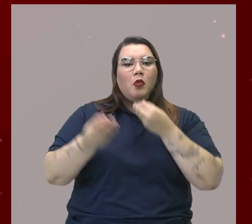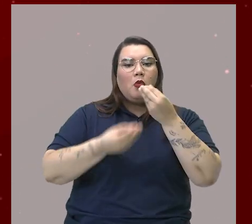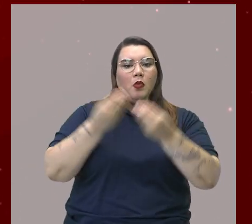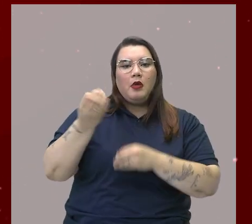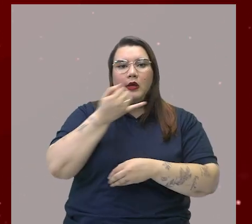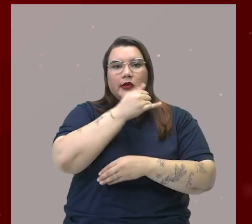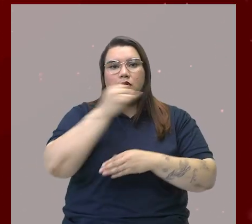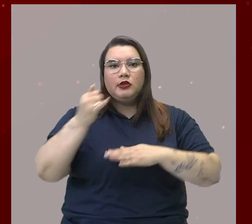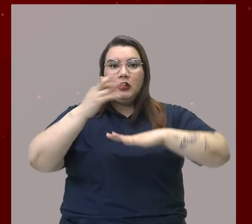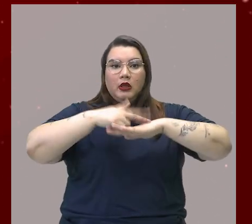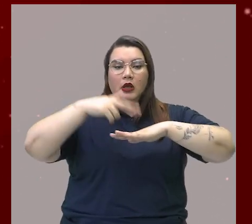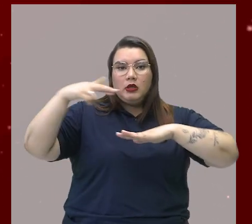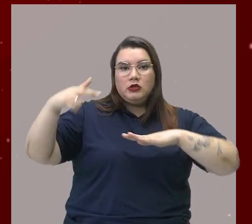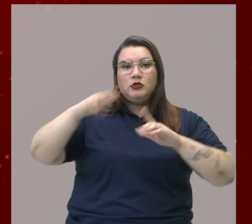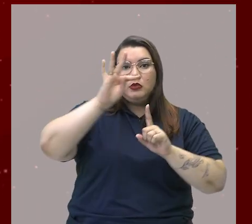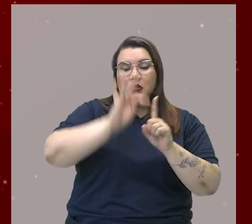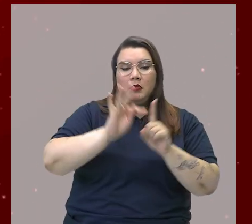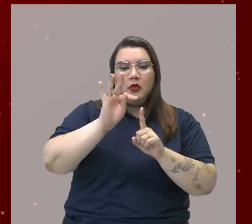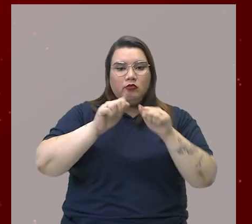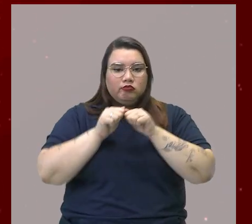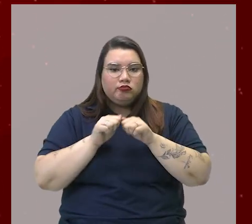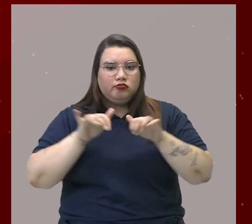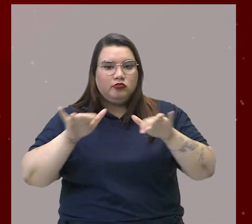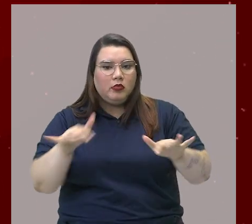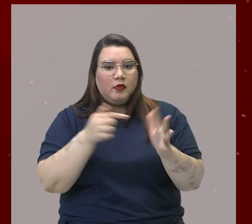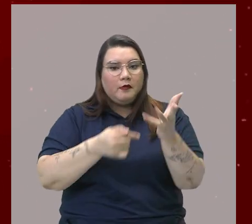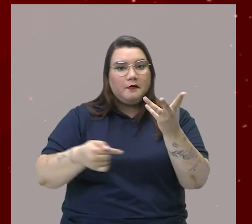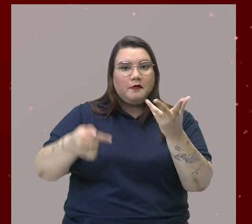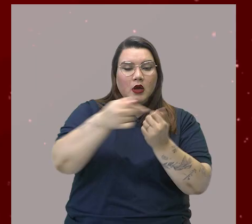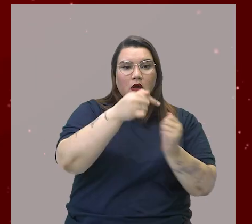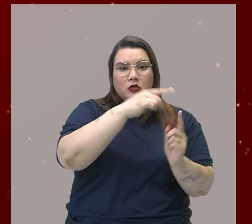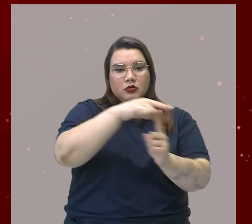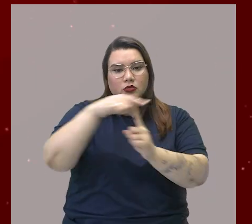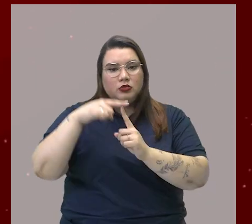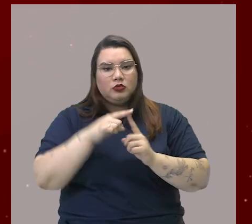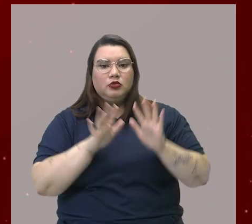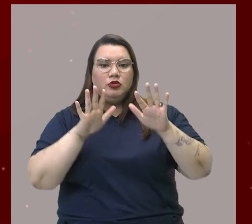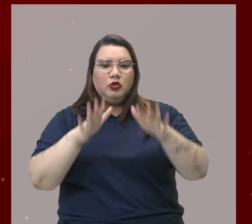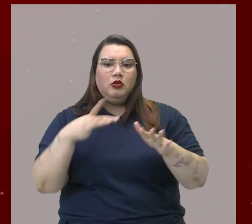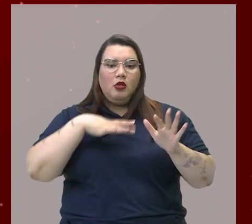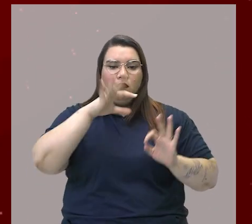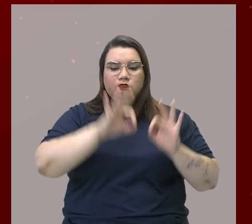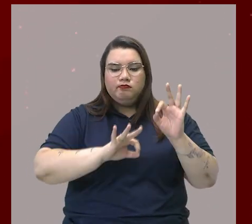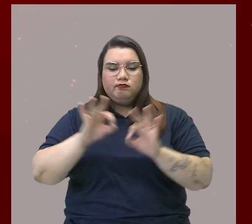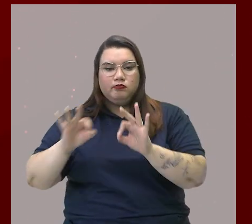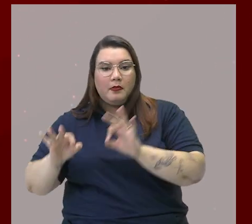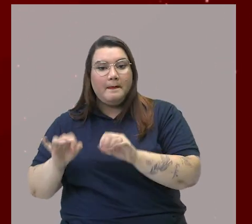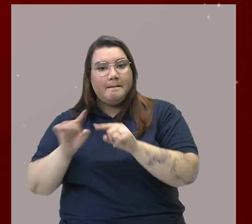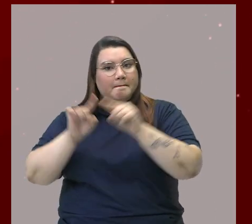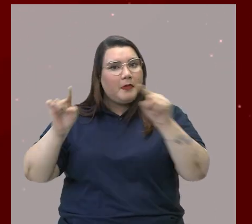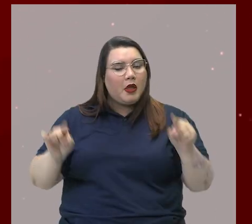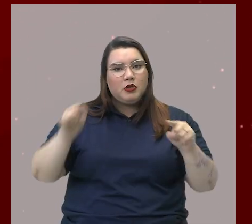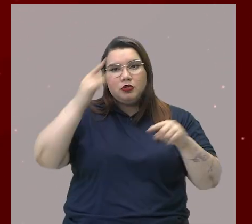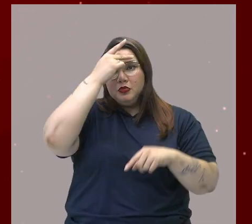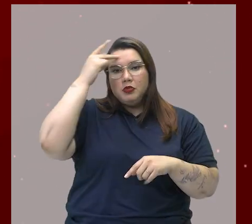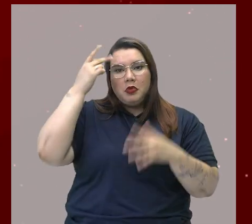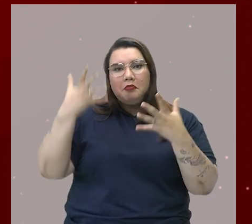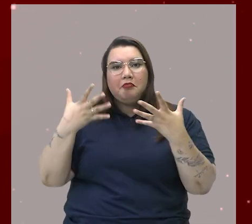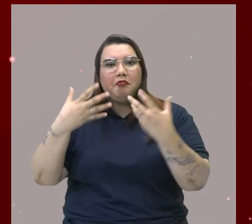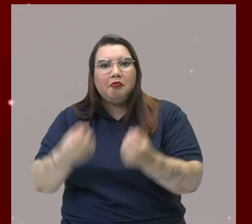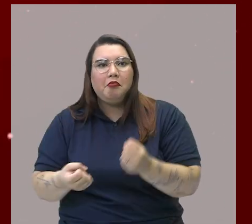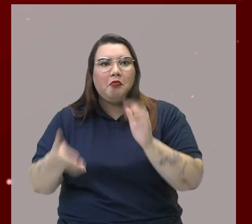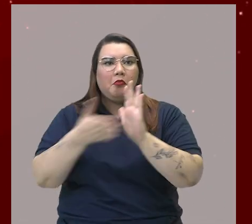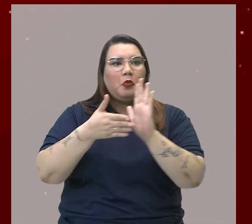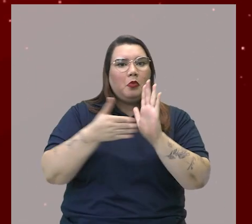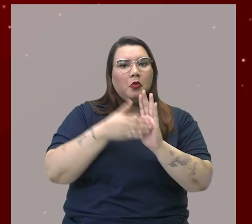energia da radiação térmica se distribui entre as diversas frequências já fora medida com precisão, mas ninguém havia sido